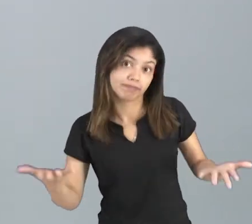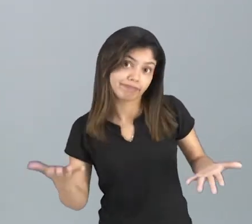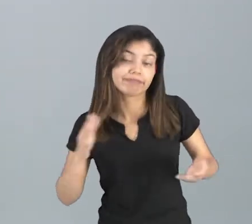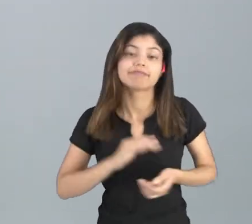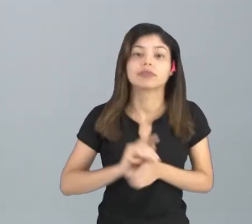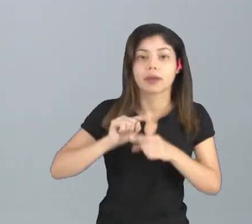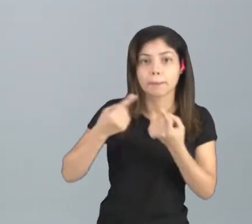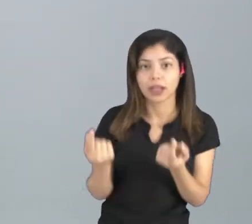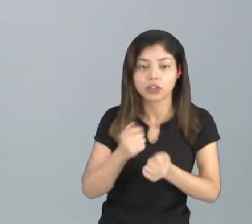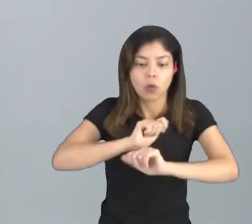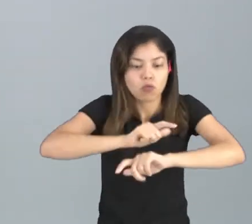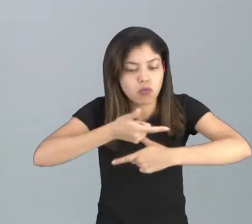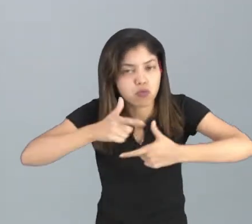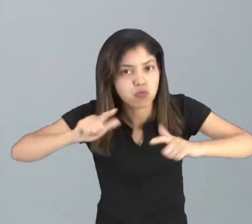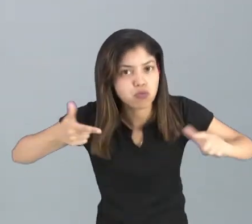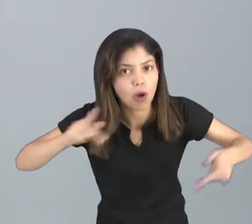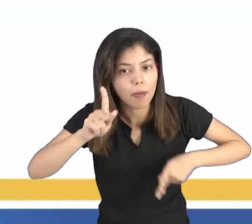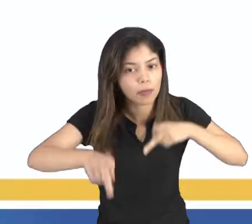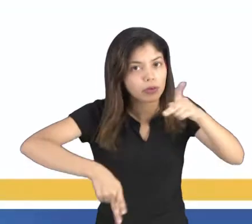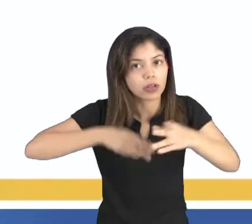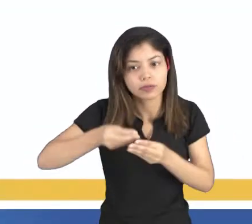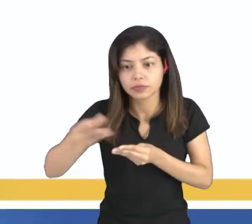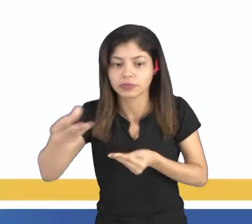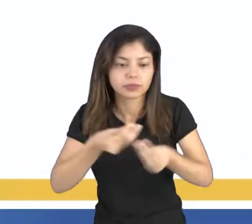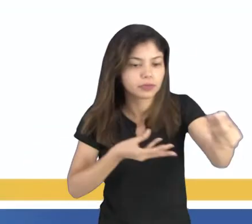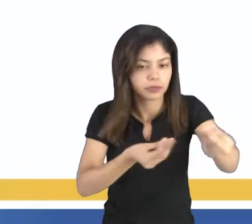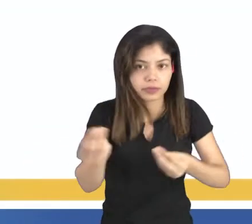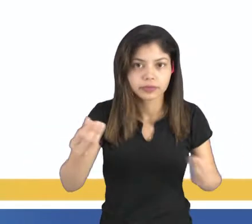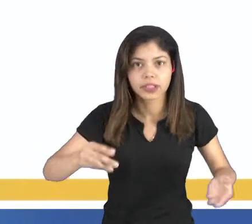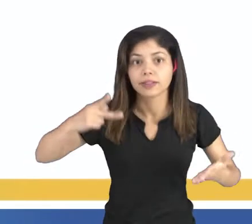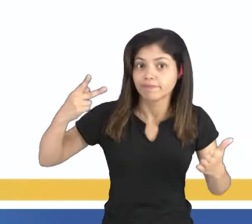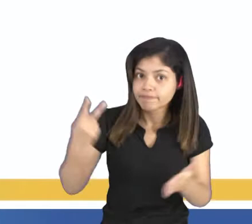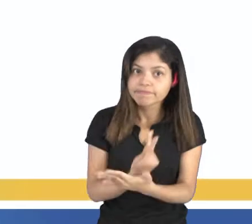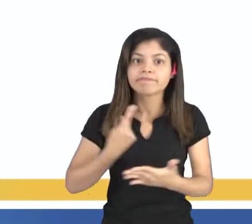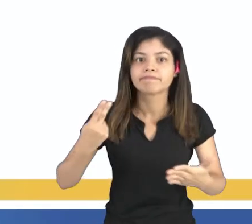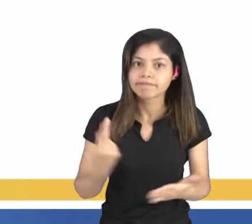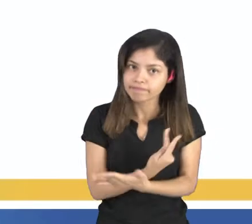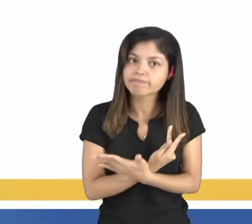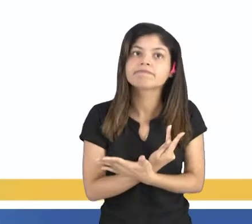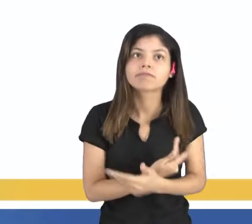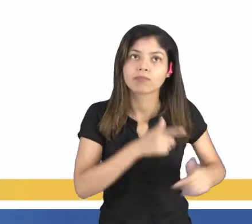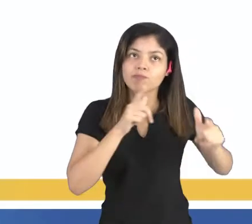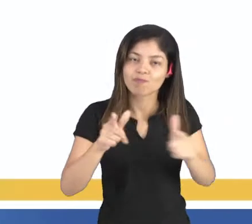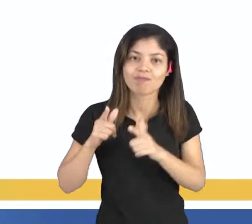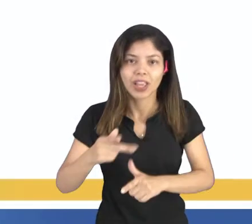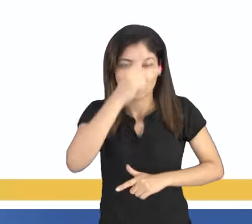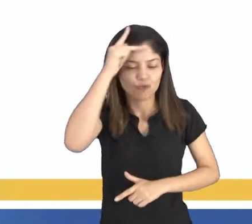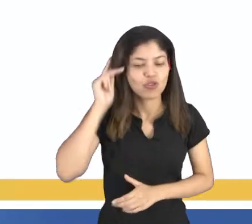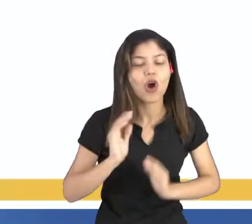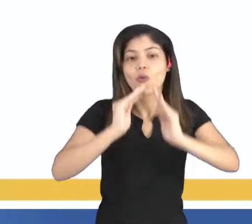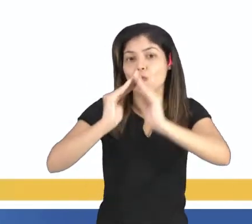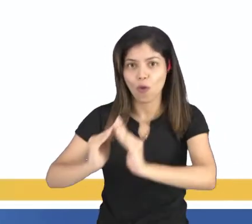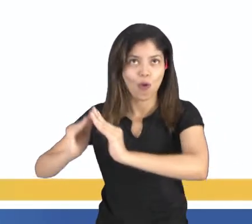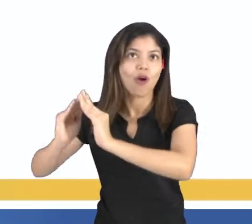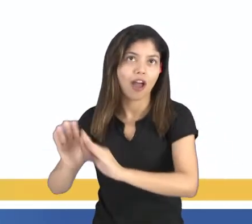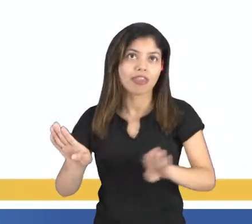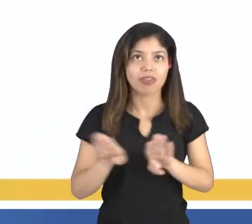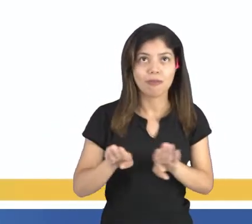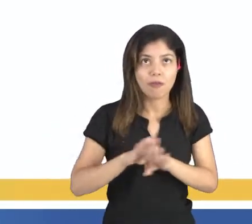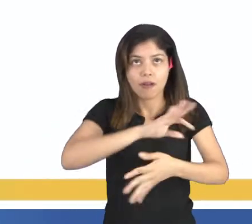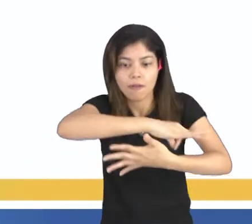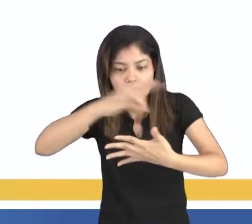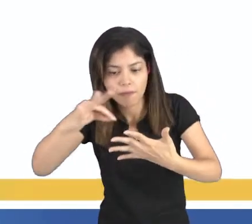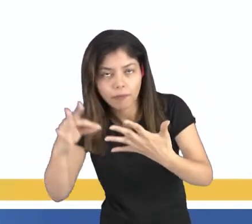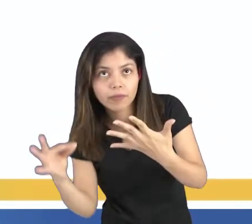o aumento populacional e a distribuição irregular entre habitação humana e recursos